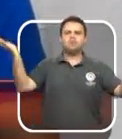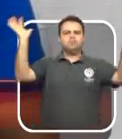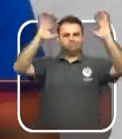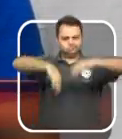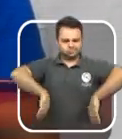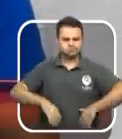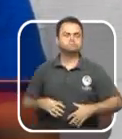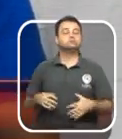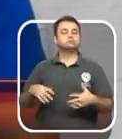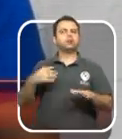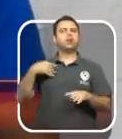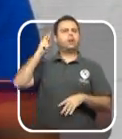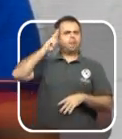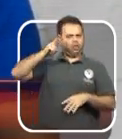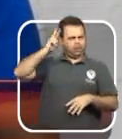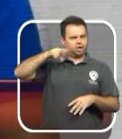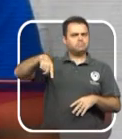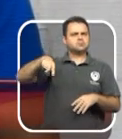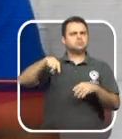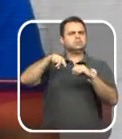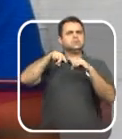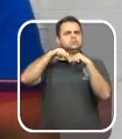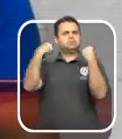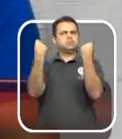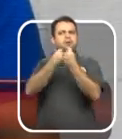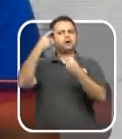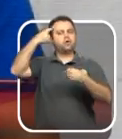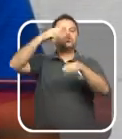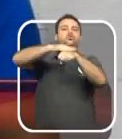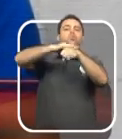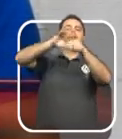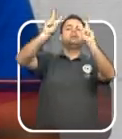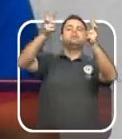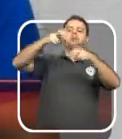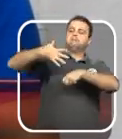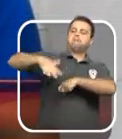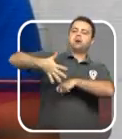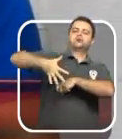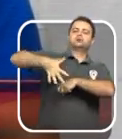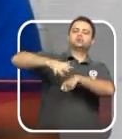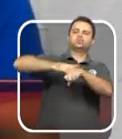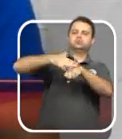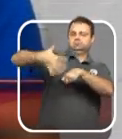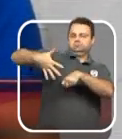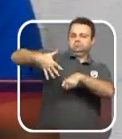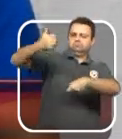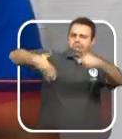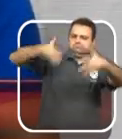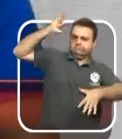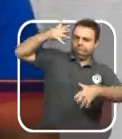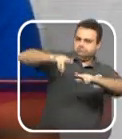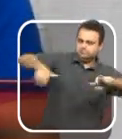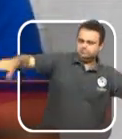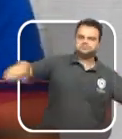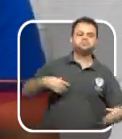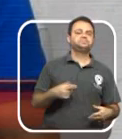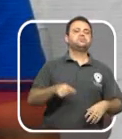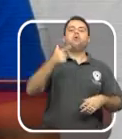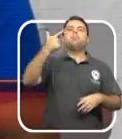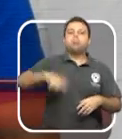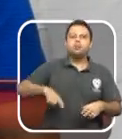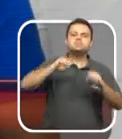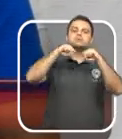nesse processo. Eu me lembro de seminários, né? Nós fizemos aqui, quero destacar o Vibrar com Parkinson, o Fórum